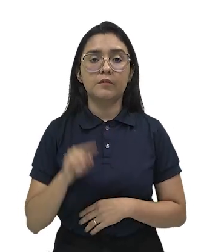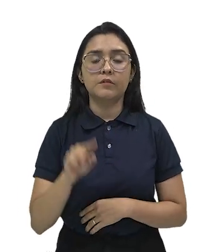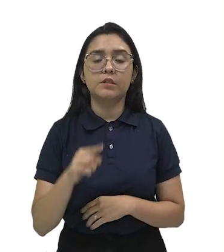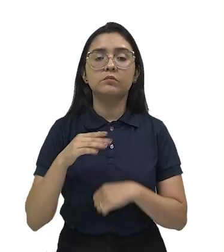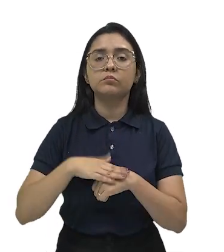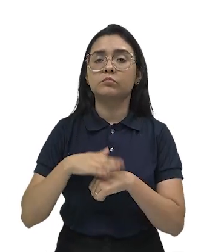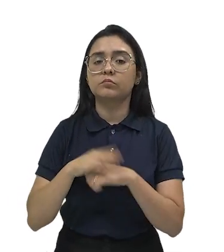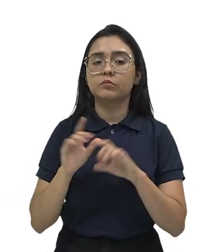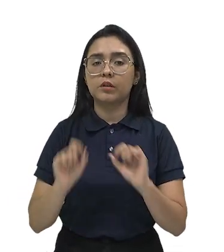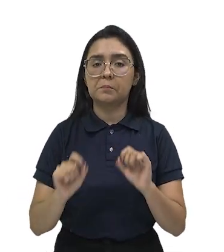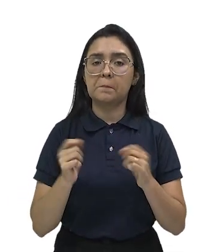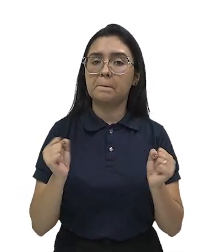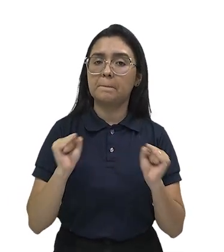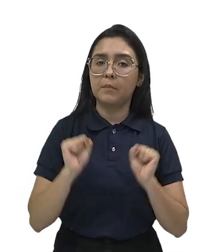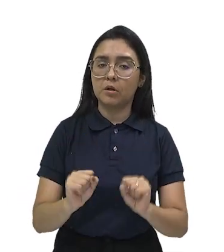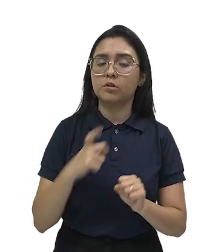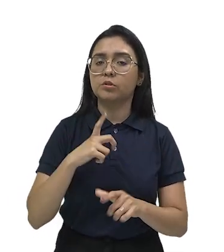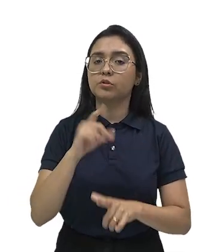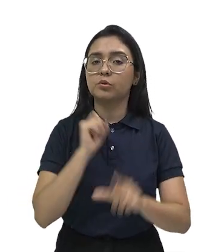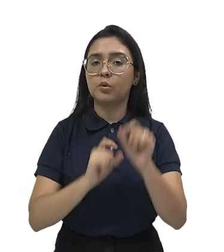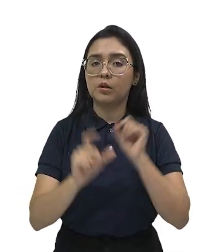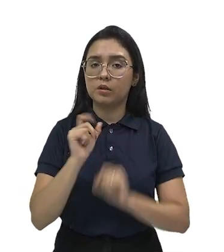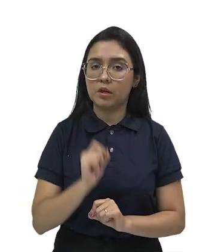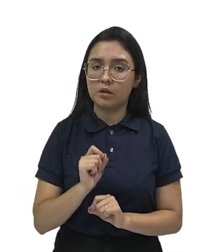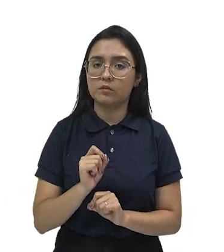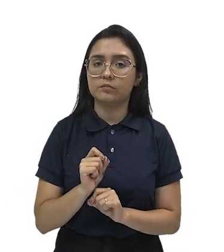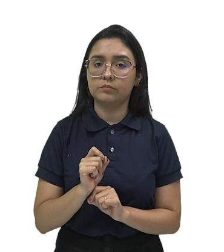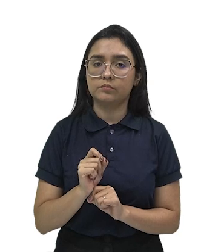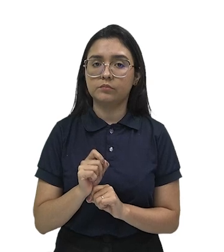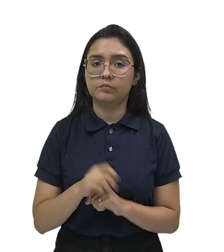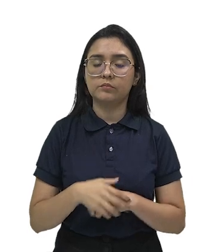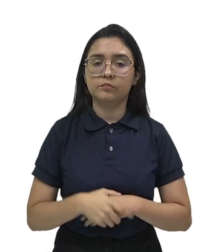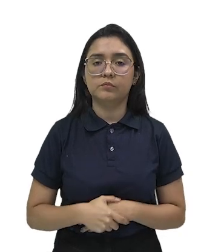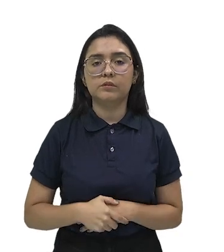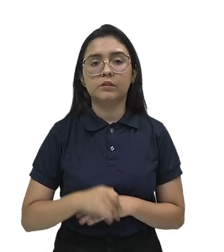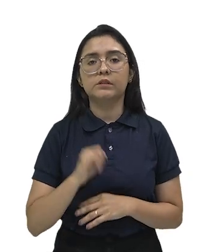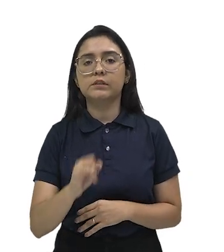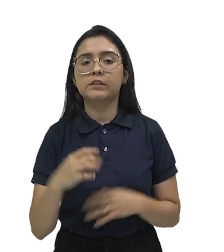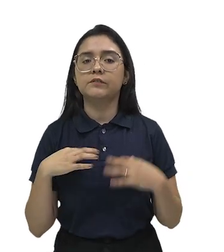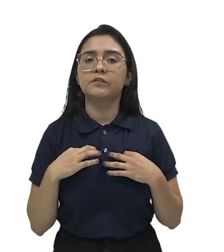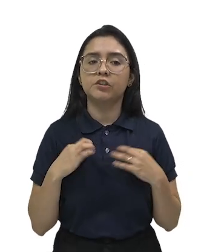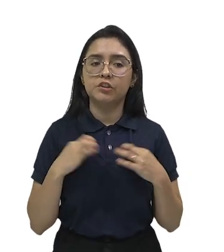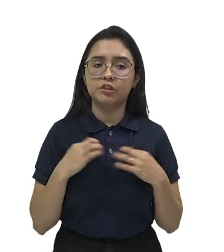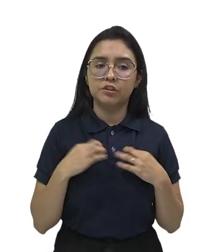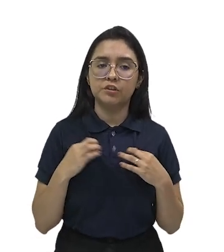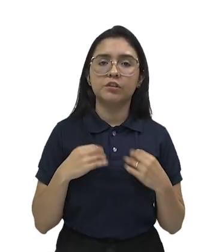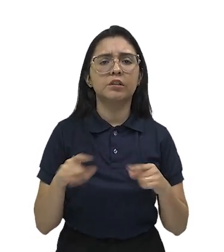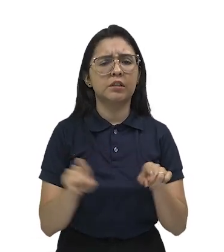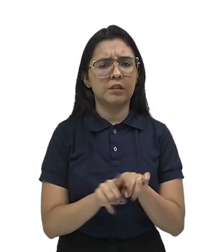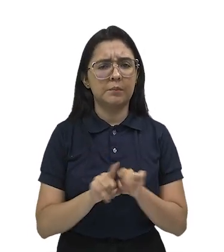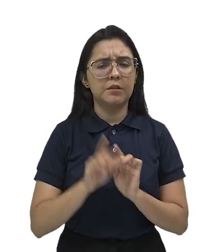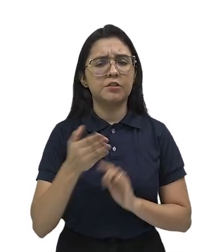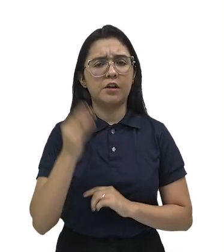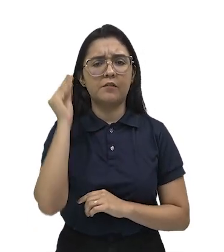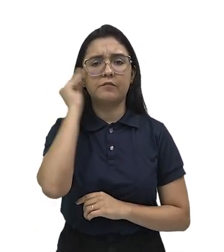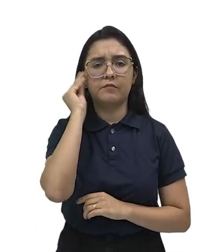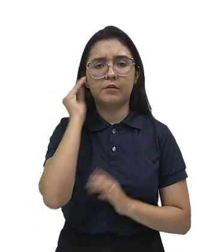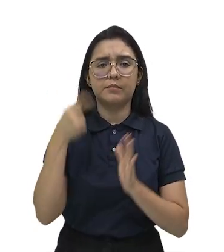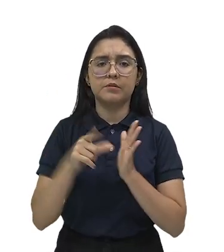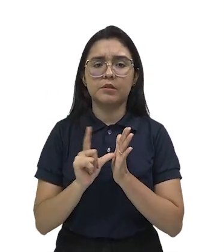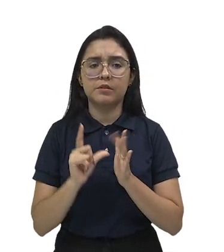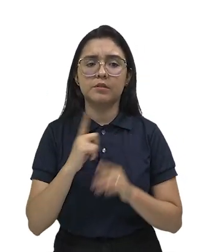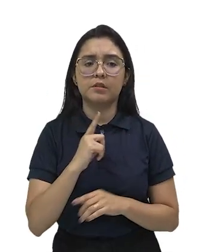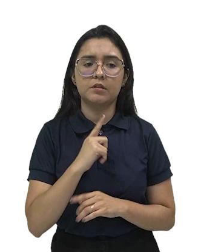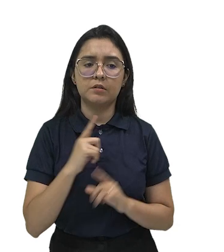você poder escolher entre se vestir, né? Nós já vimos que